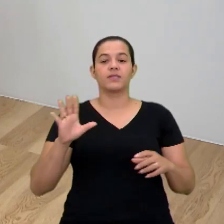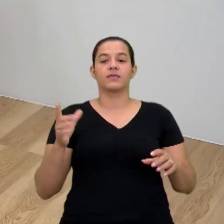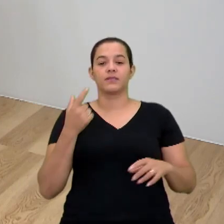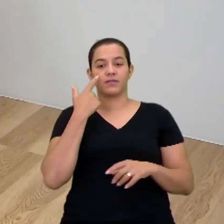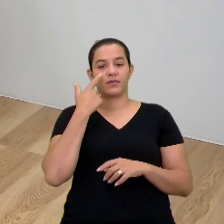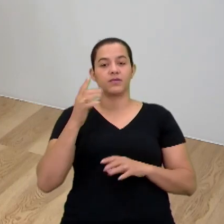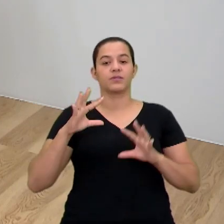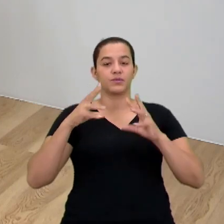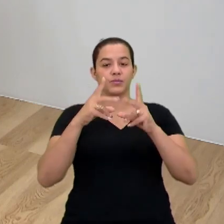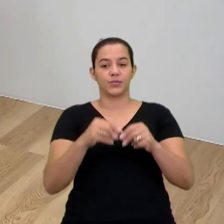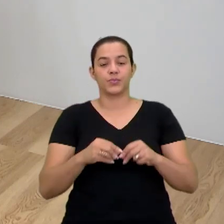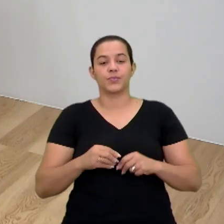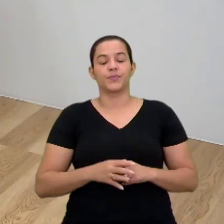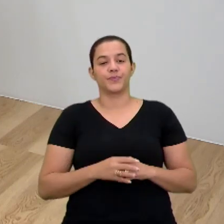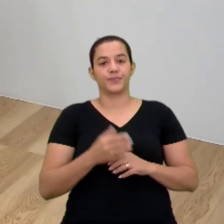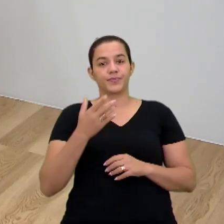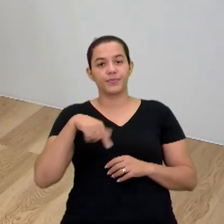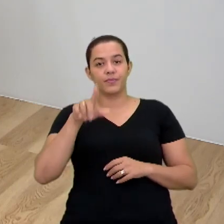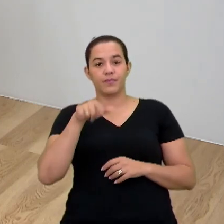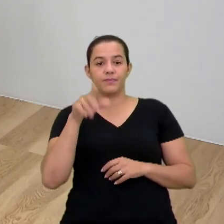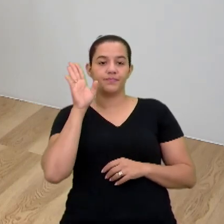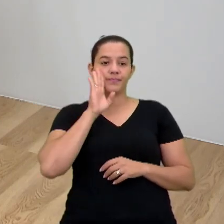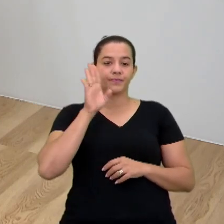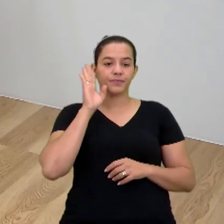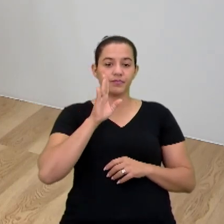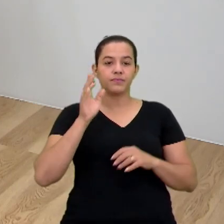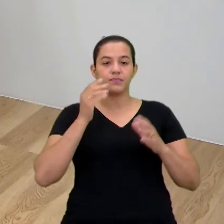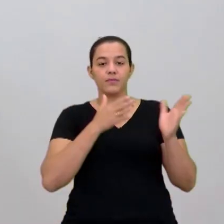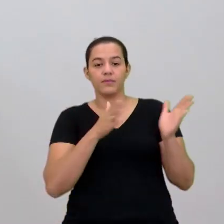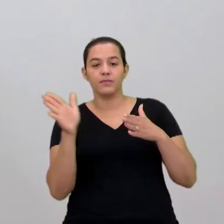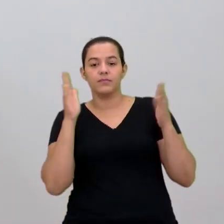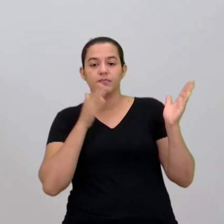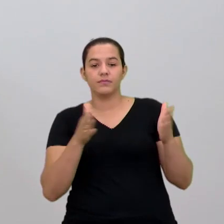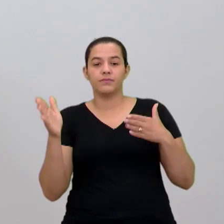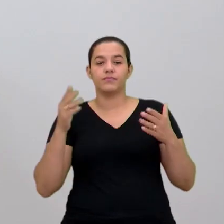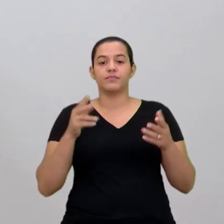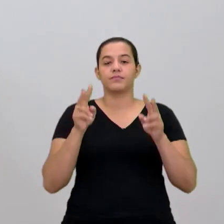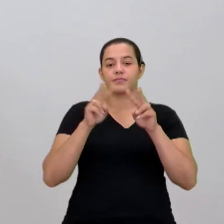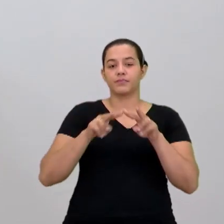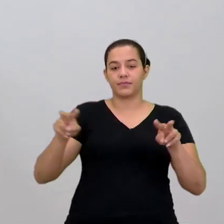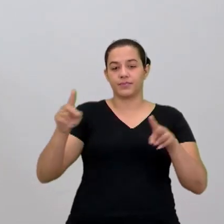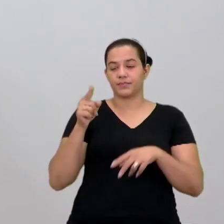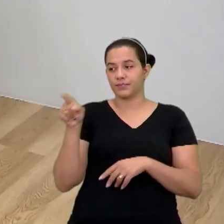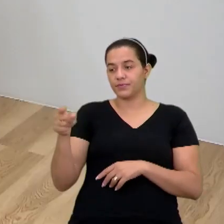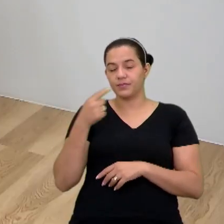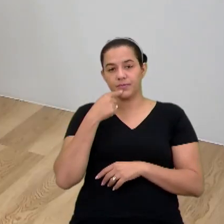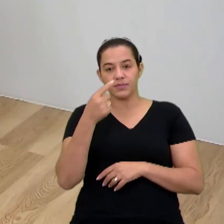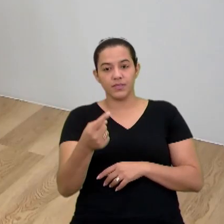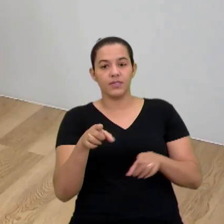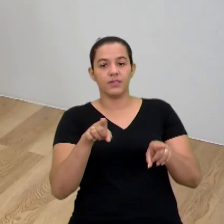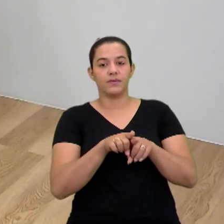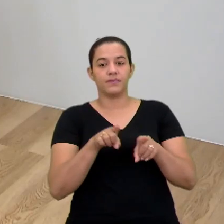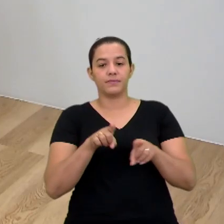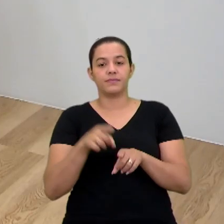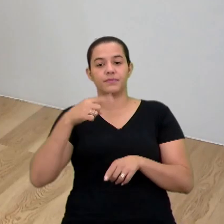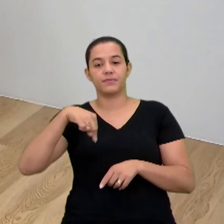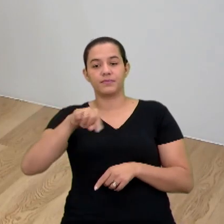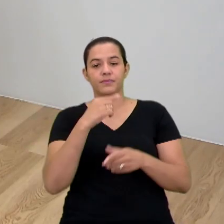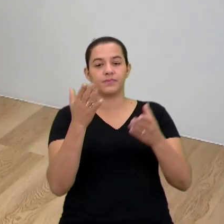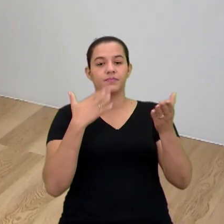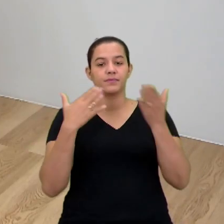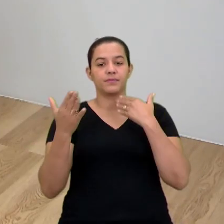na íntegra. Eu achei interessante passar porque é preciso que a gente veja, até você fez um comentário conforme a gente estava conversando